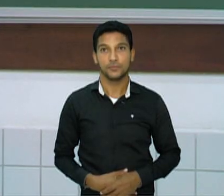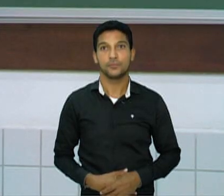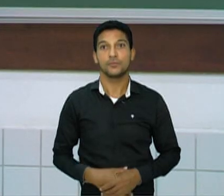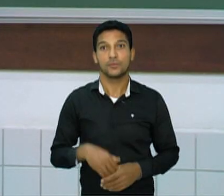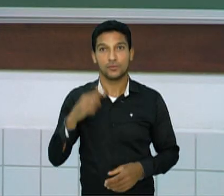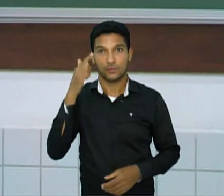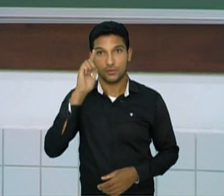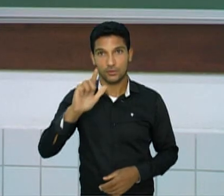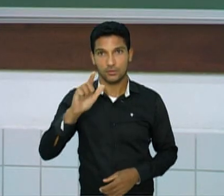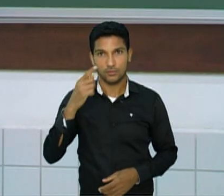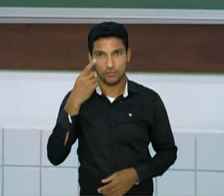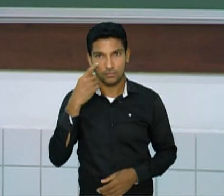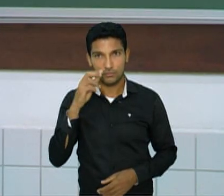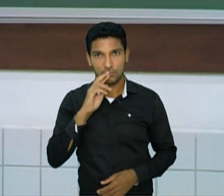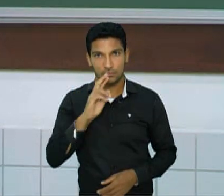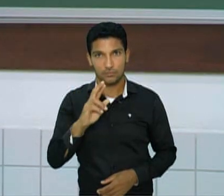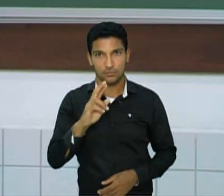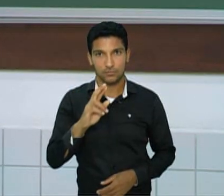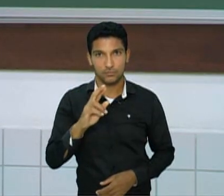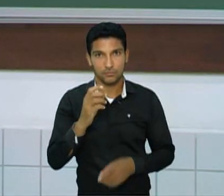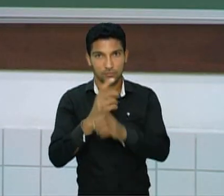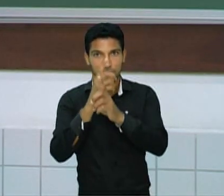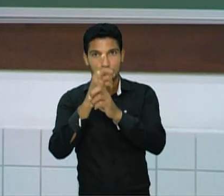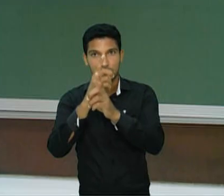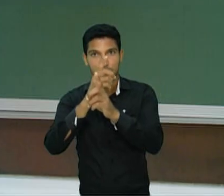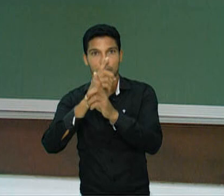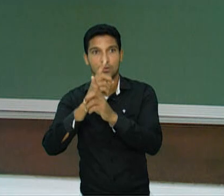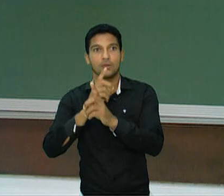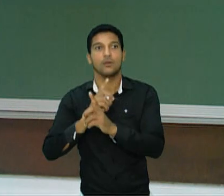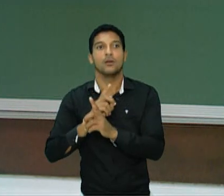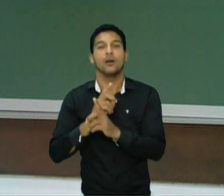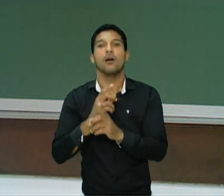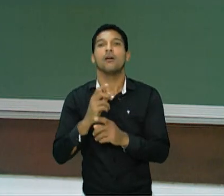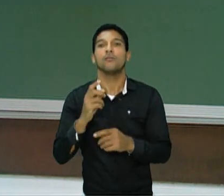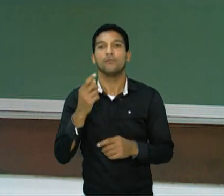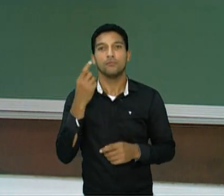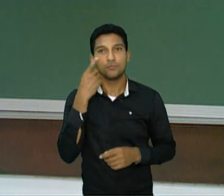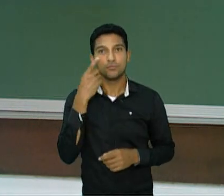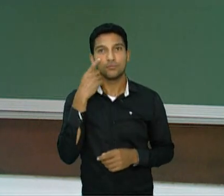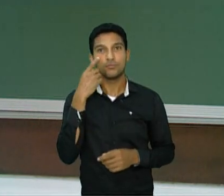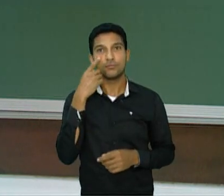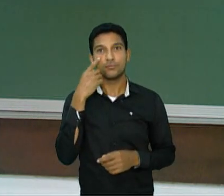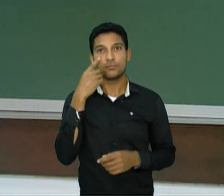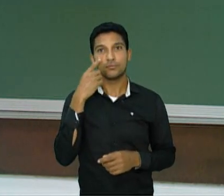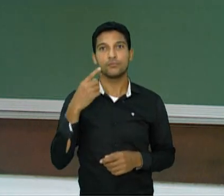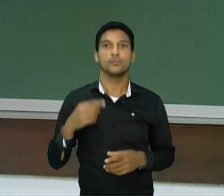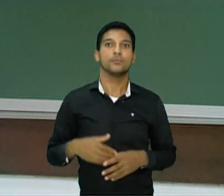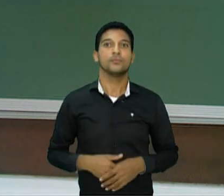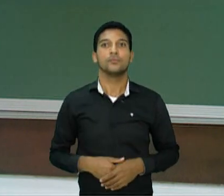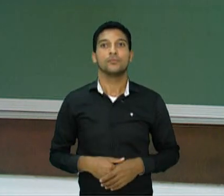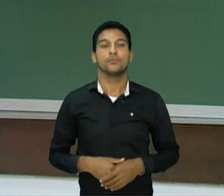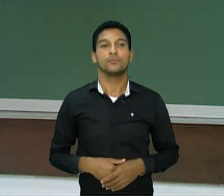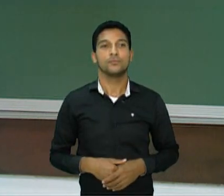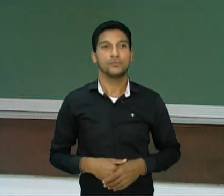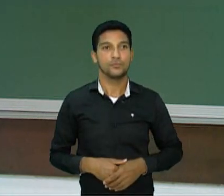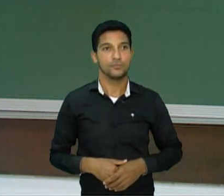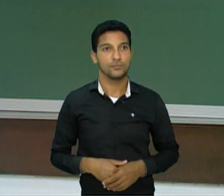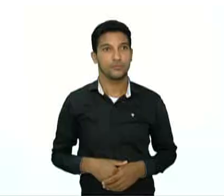Conseguiram analisar, pessoal? Eu vou observar com vocês bem de pertinho essas daqui, para a gente relembrar e fazer essa